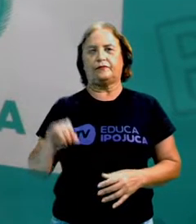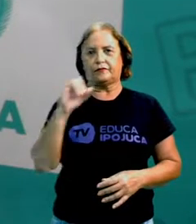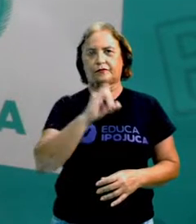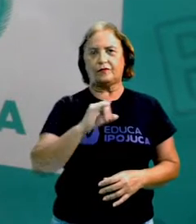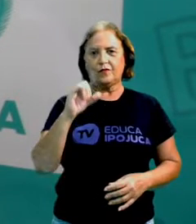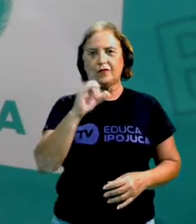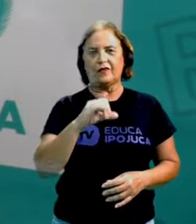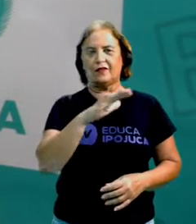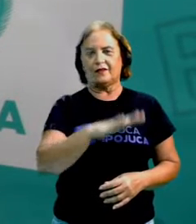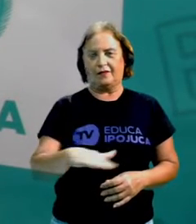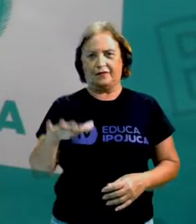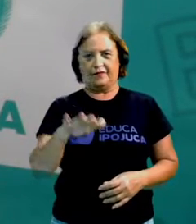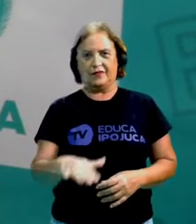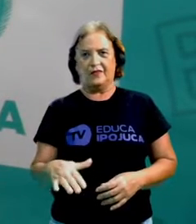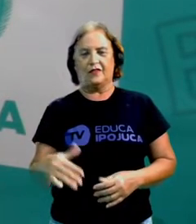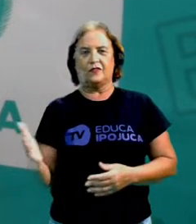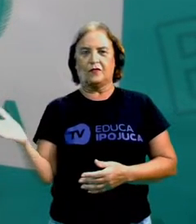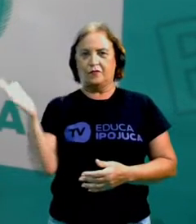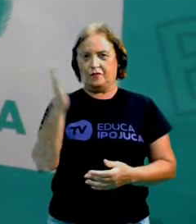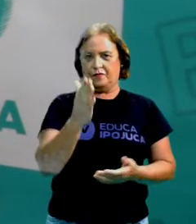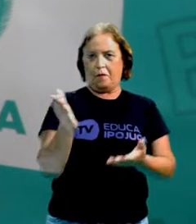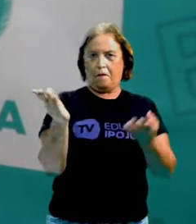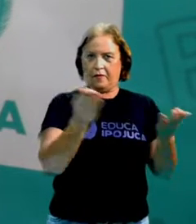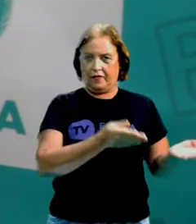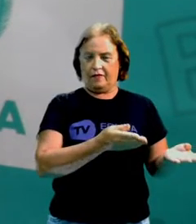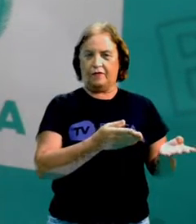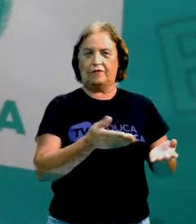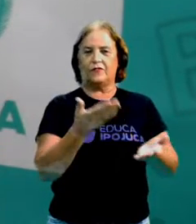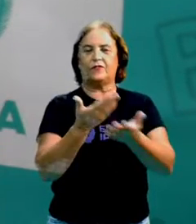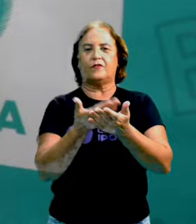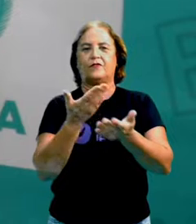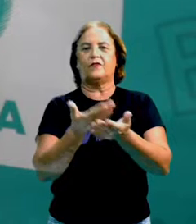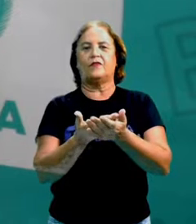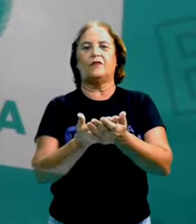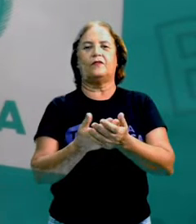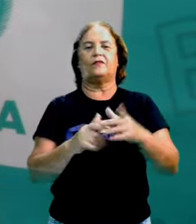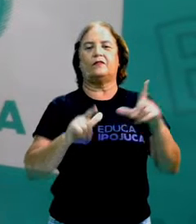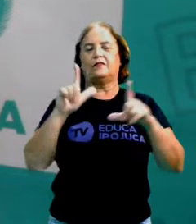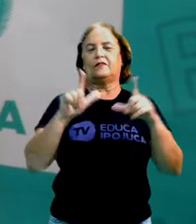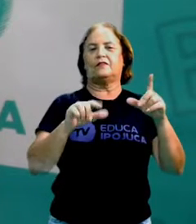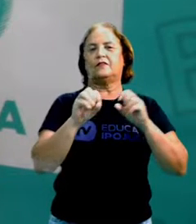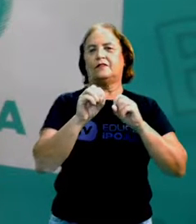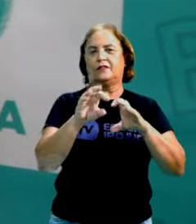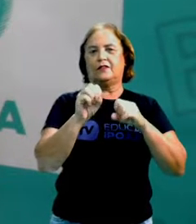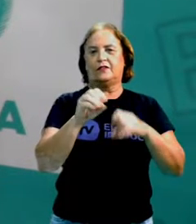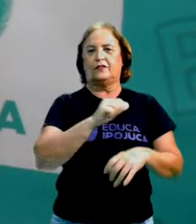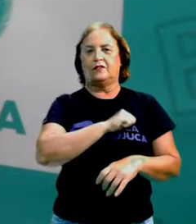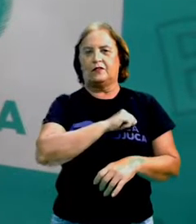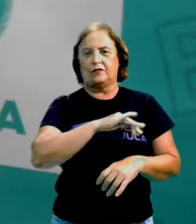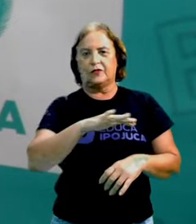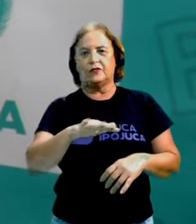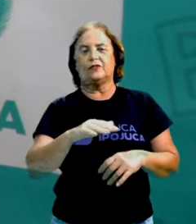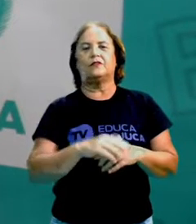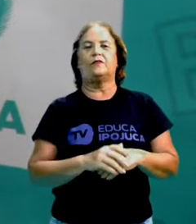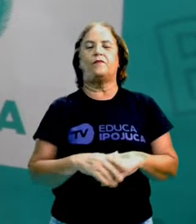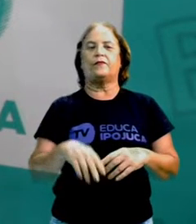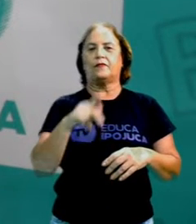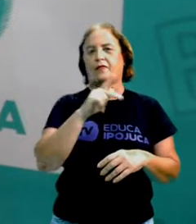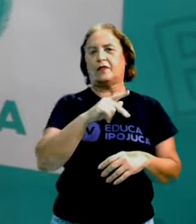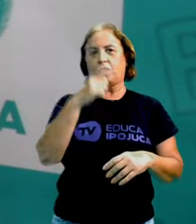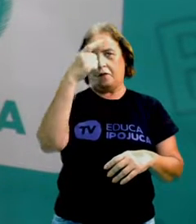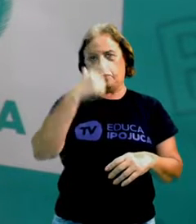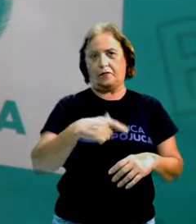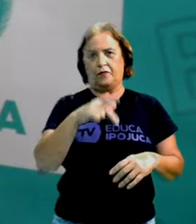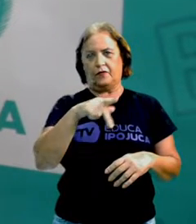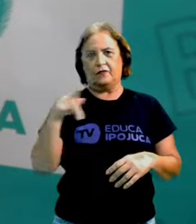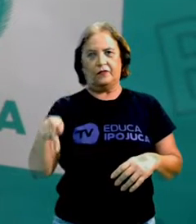o Olá crianças sejam todos bem-vindos a mais uma aula aqui na nossa Azevedo Ipojuca eu sou